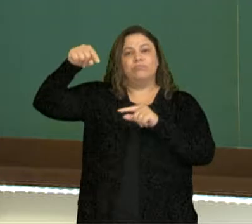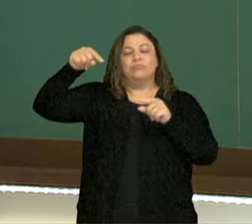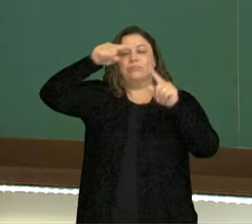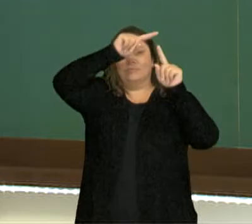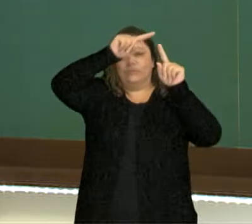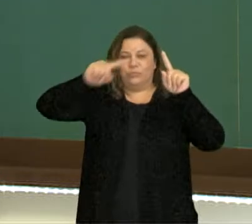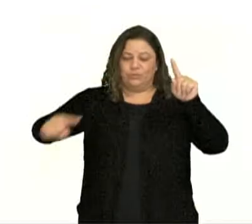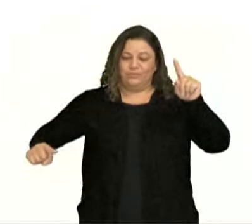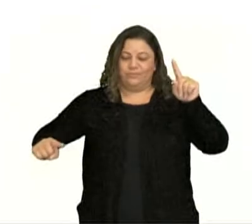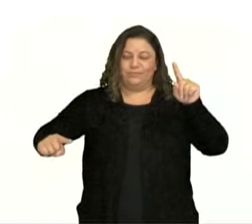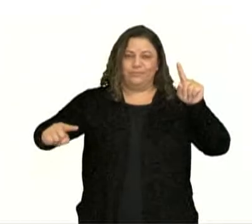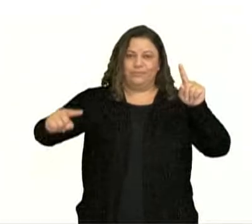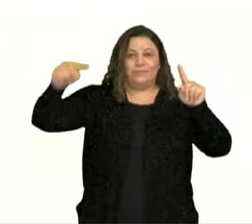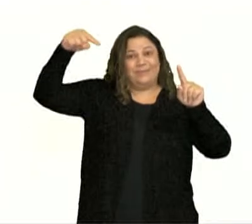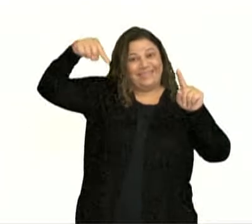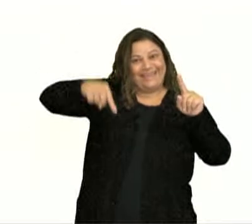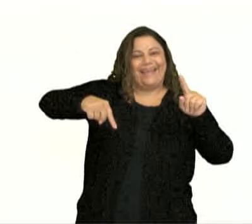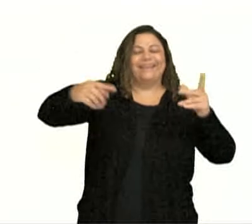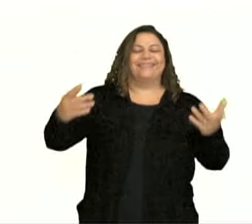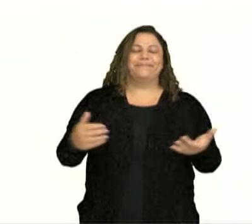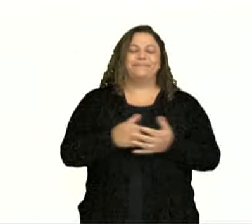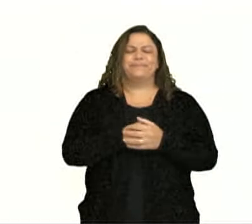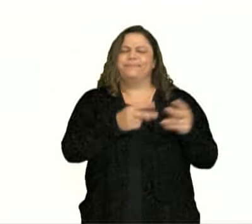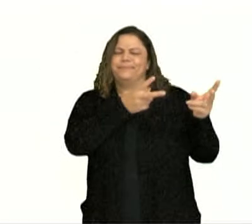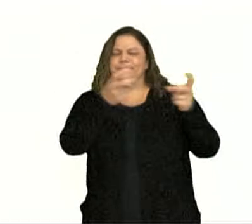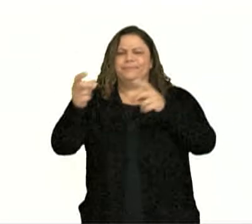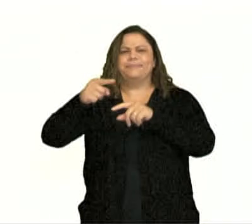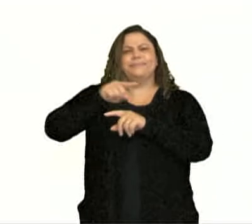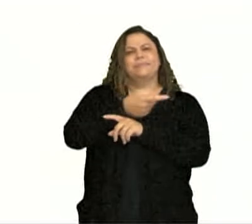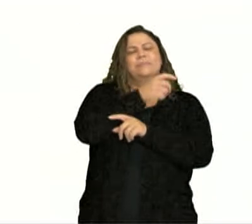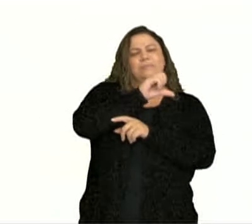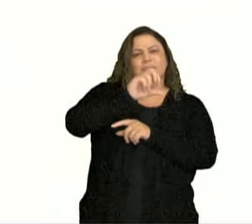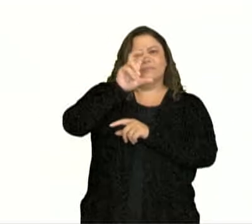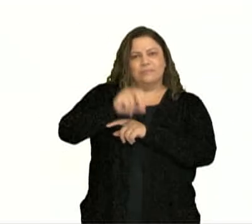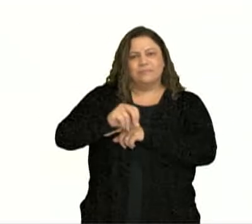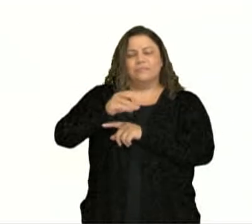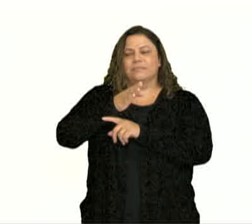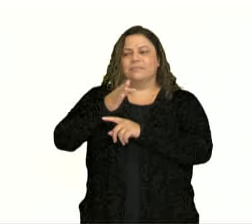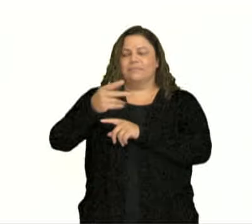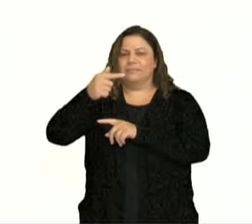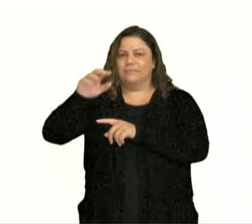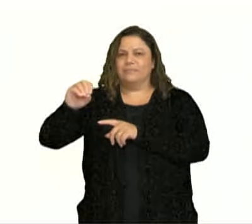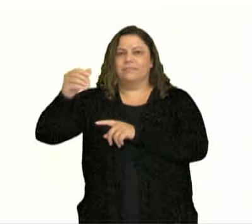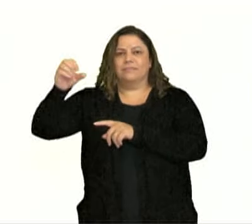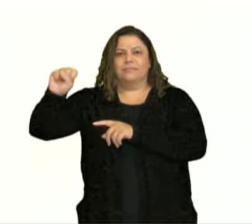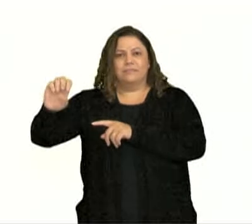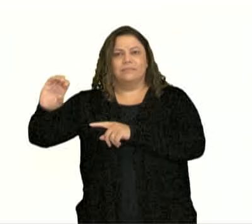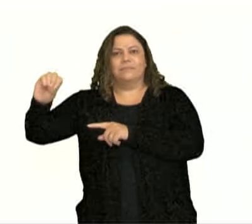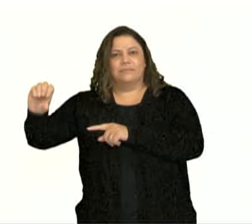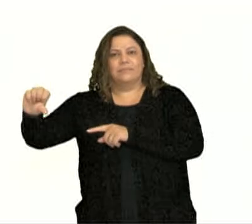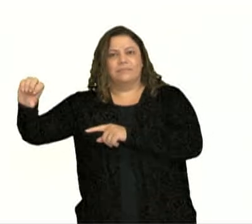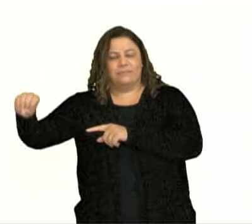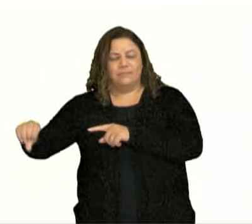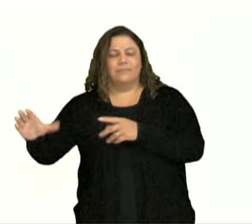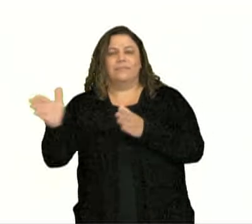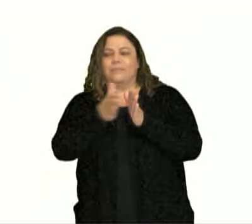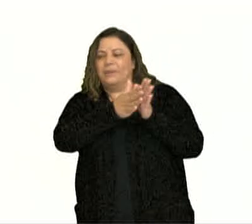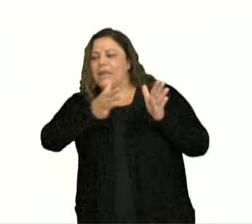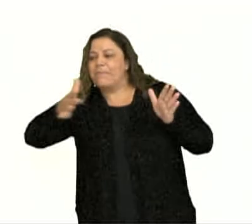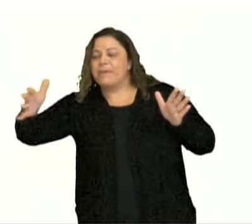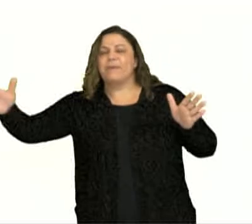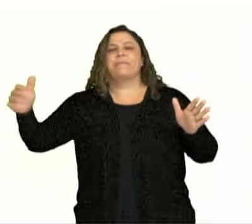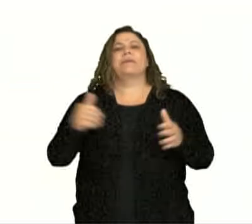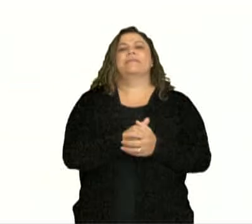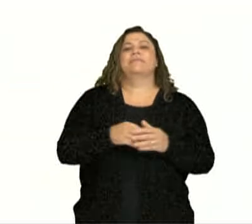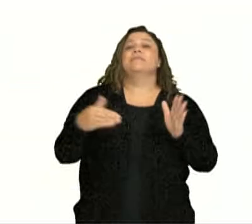nas últimas décadas. Então, você vai olhar, ó, 1950, 1960, 70, 80, 90, 2000,